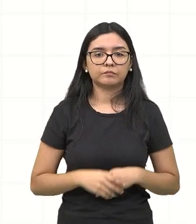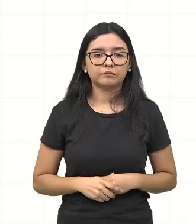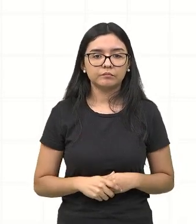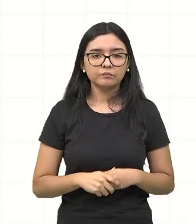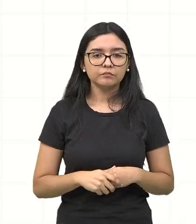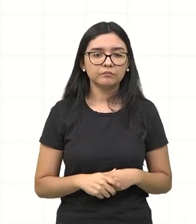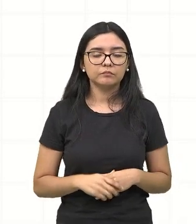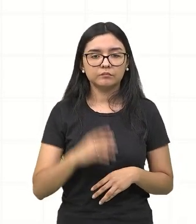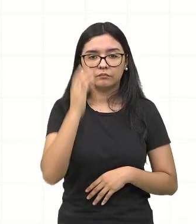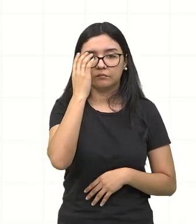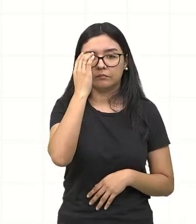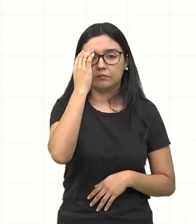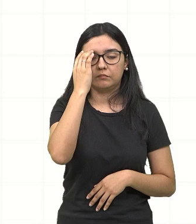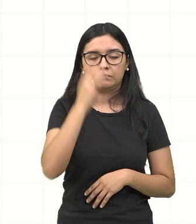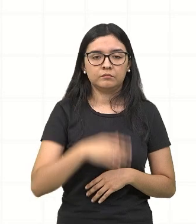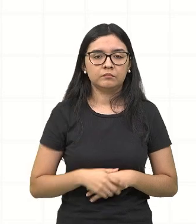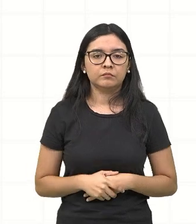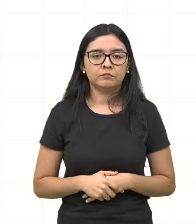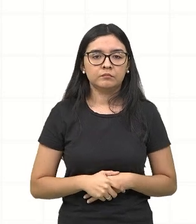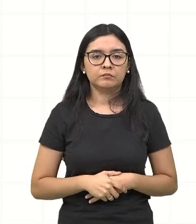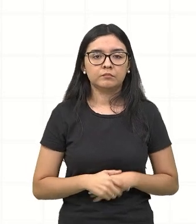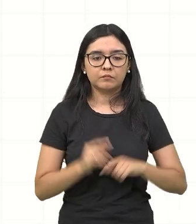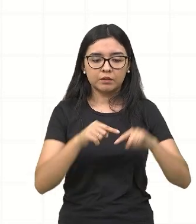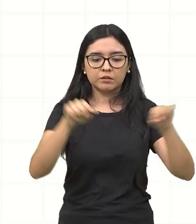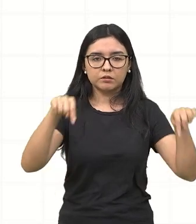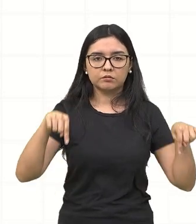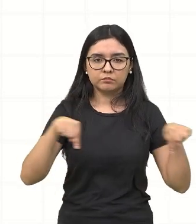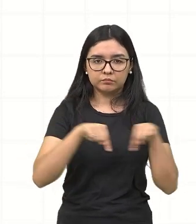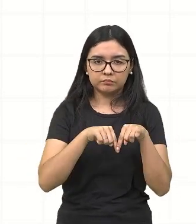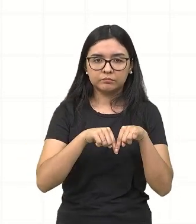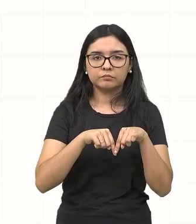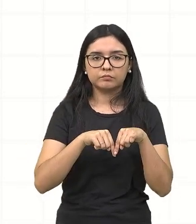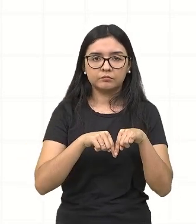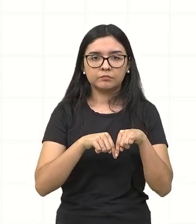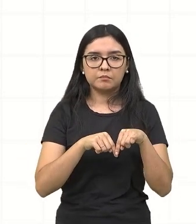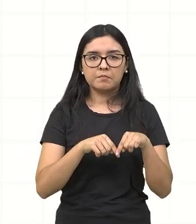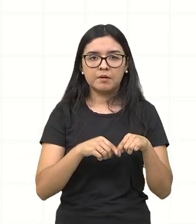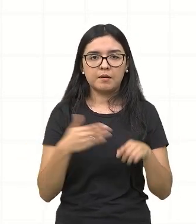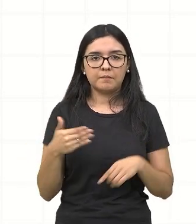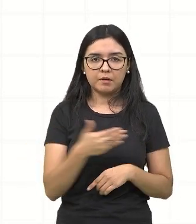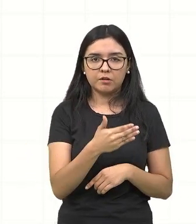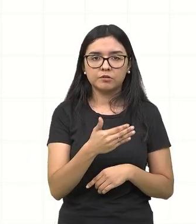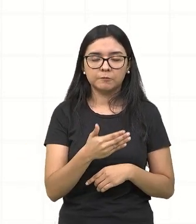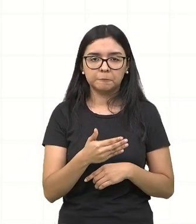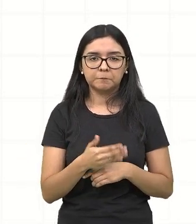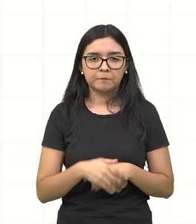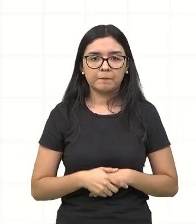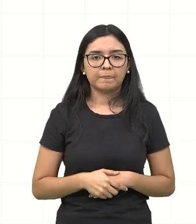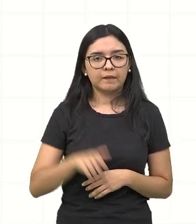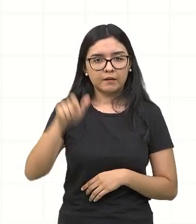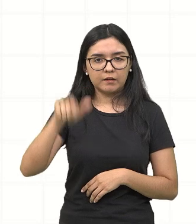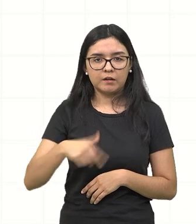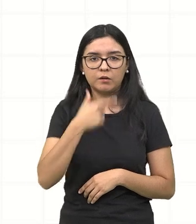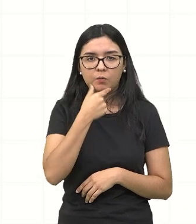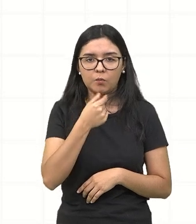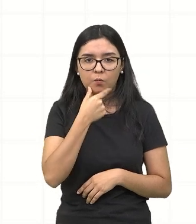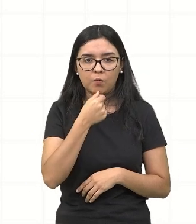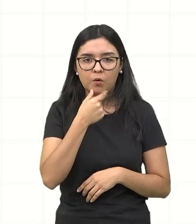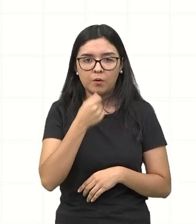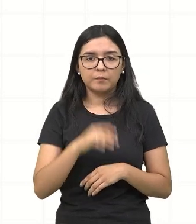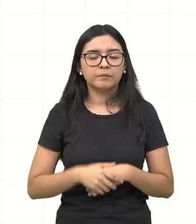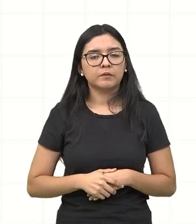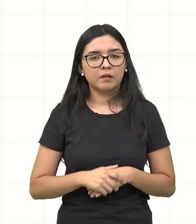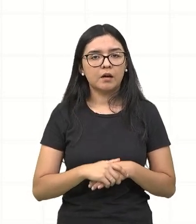para criar peixe, né, que ele fala aí, do tanque retangular para peixes que o Mateus está